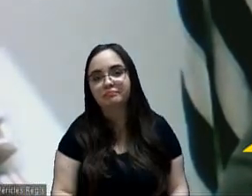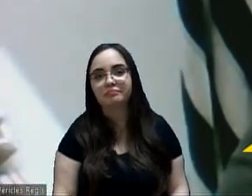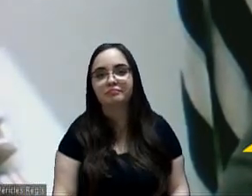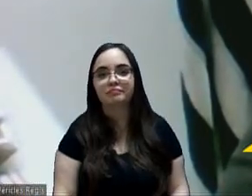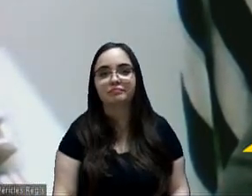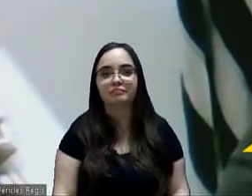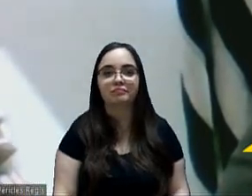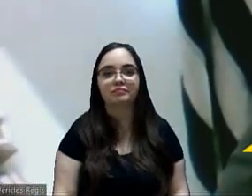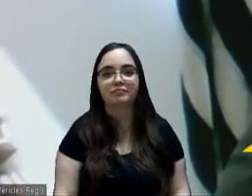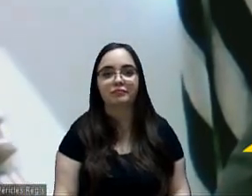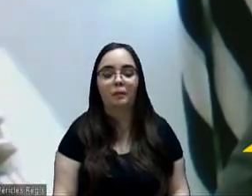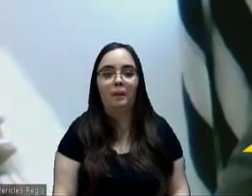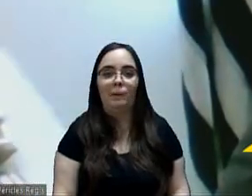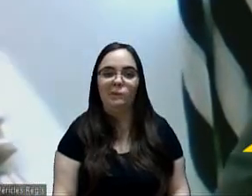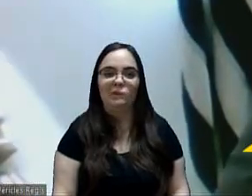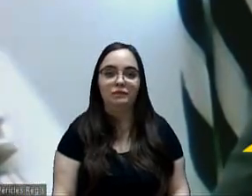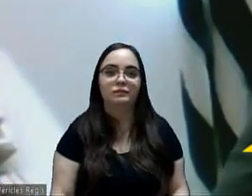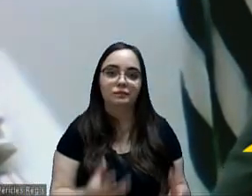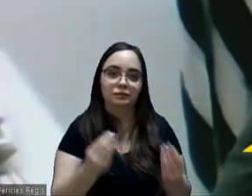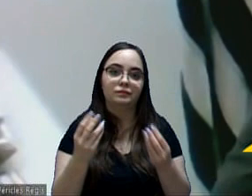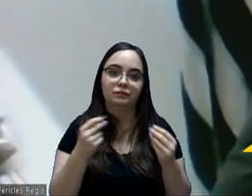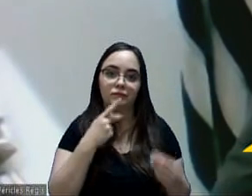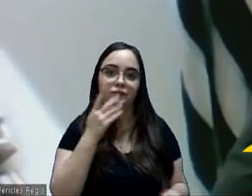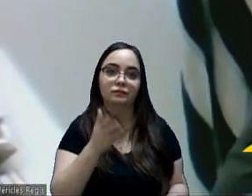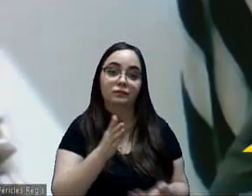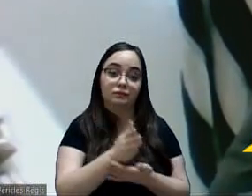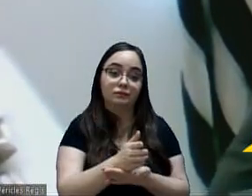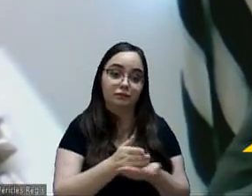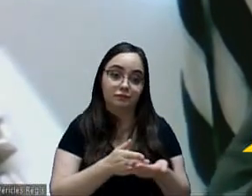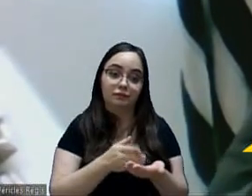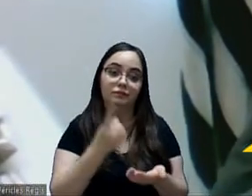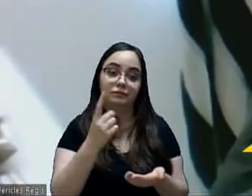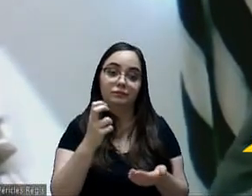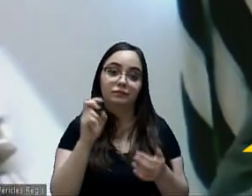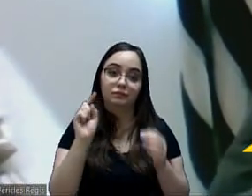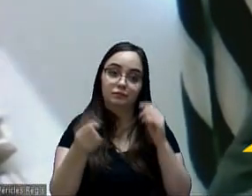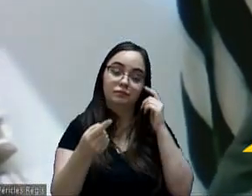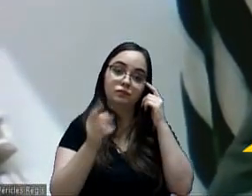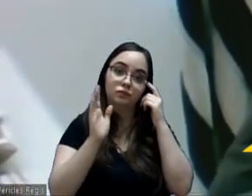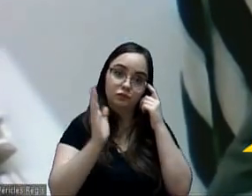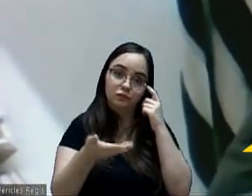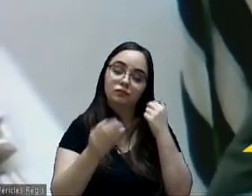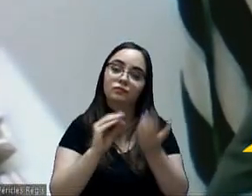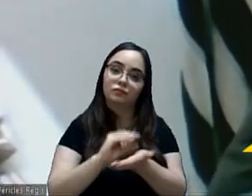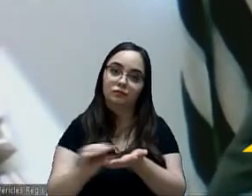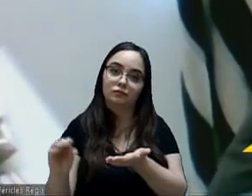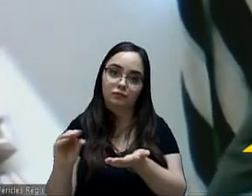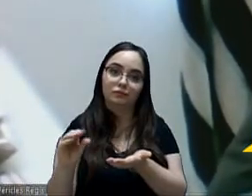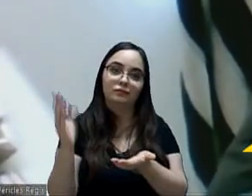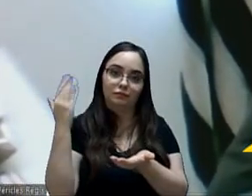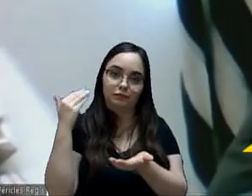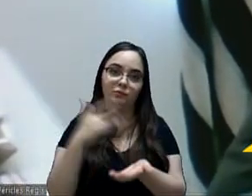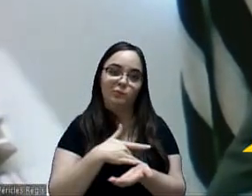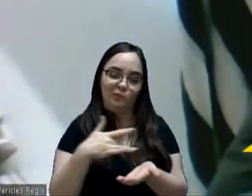ordem do dia, né? Muitos já falaram aqui, metade desse valor já estava destinado para a saúde, porque é obrigatório estar destinado para a